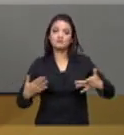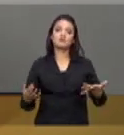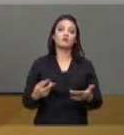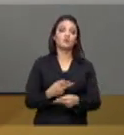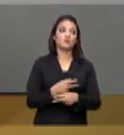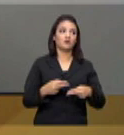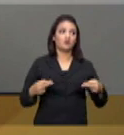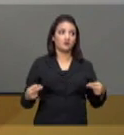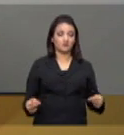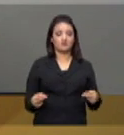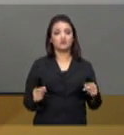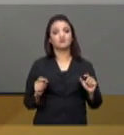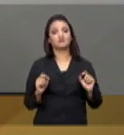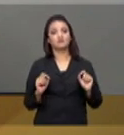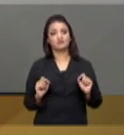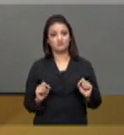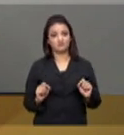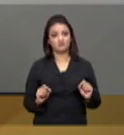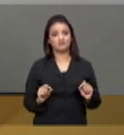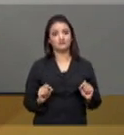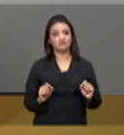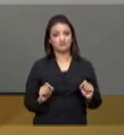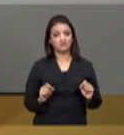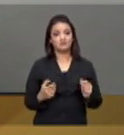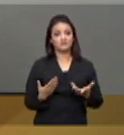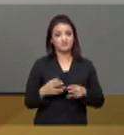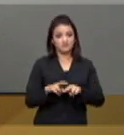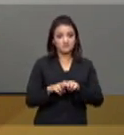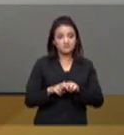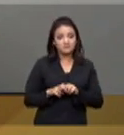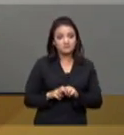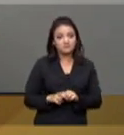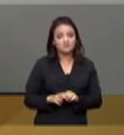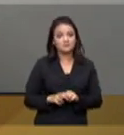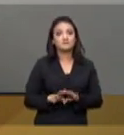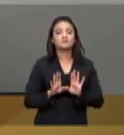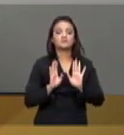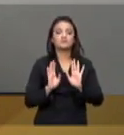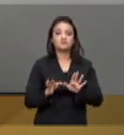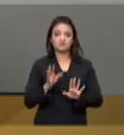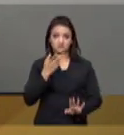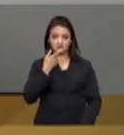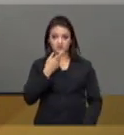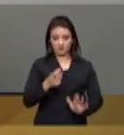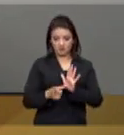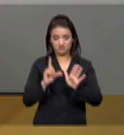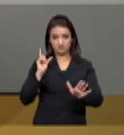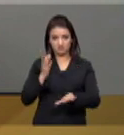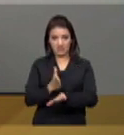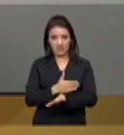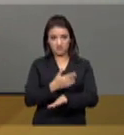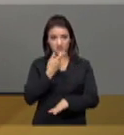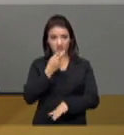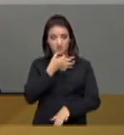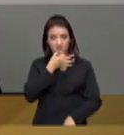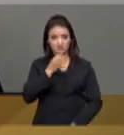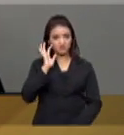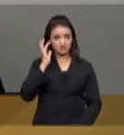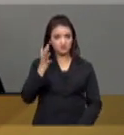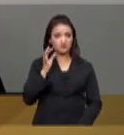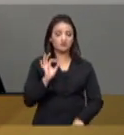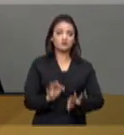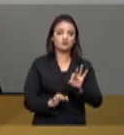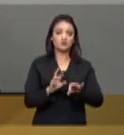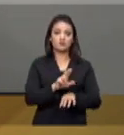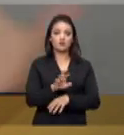que nós não podemos negar. E por isso, inclusive, já antecipo a minha posição no sentido de que nós nos limitemos a julgar este